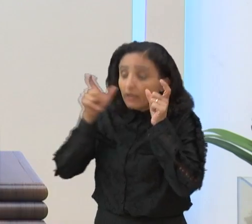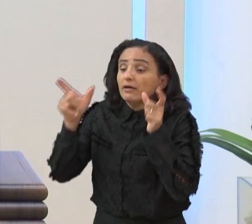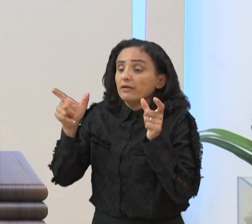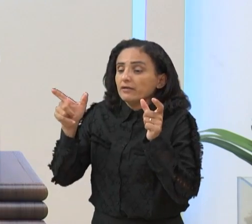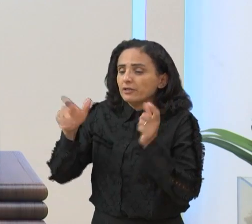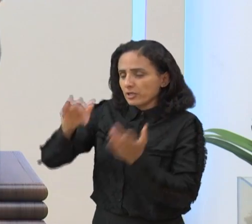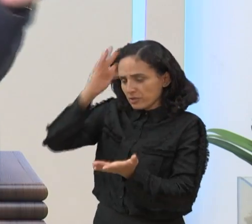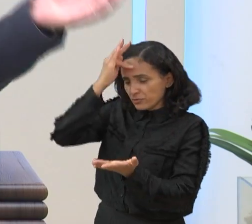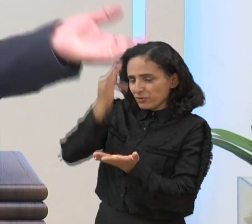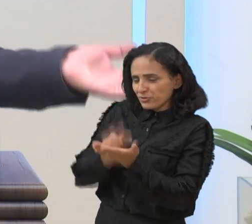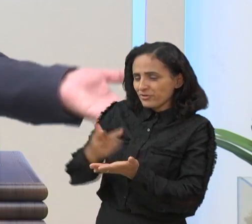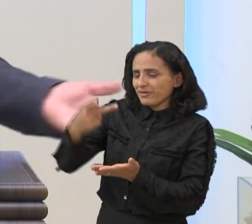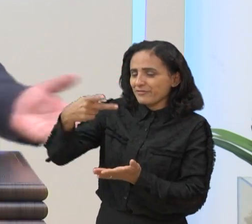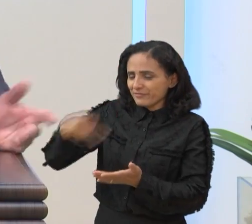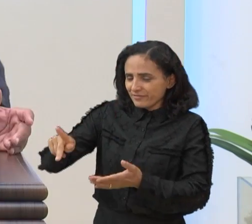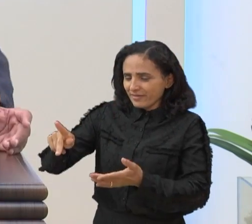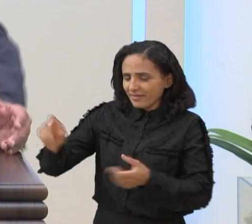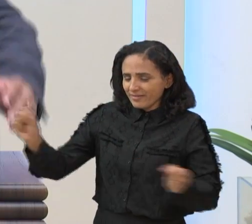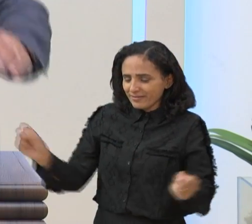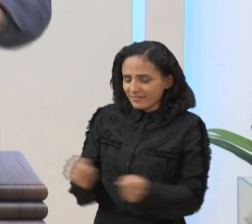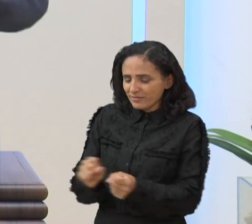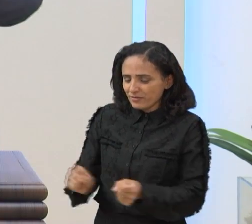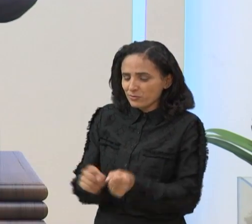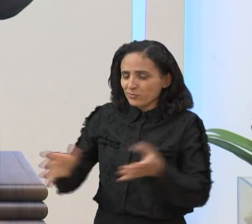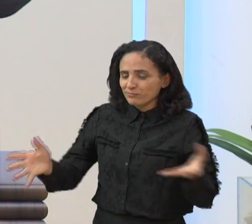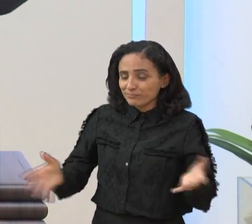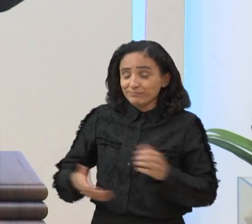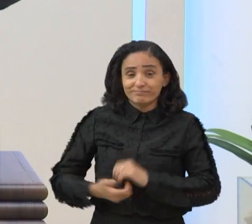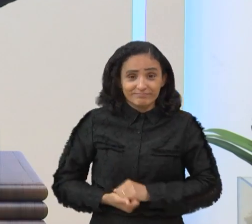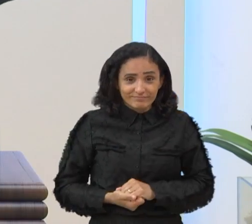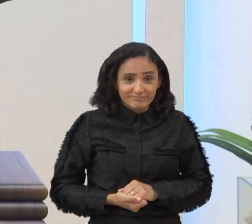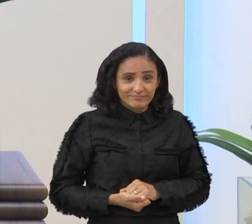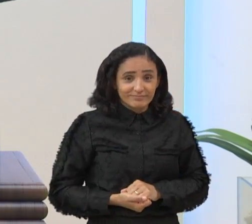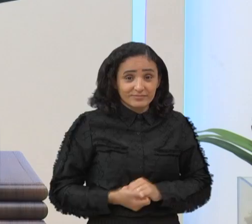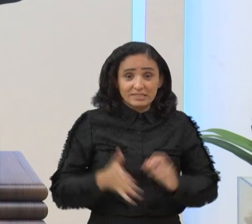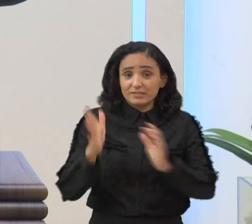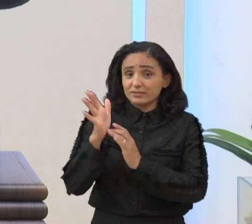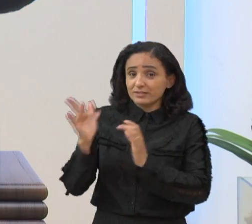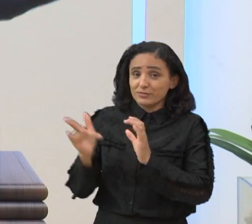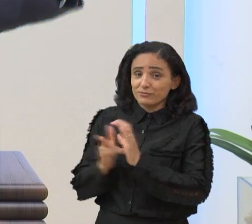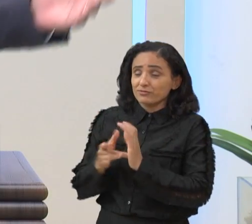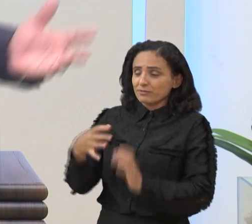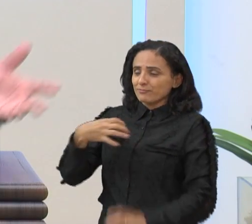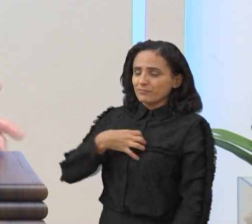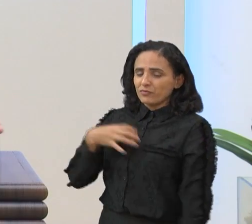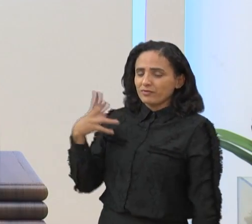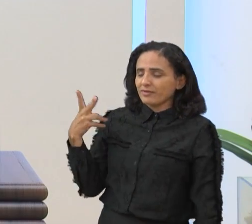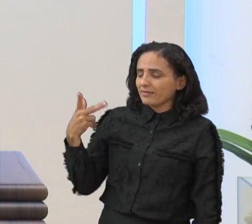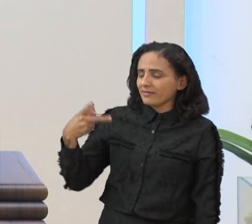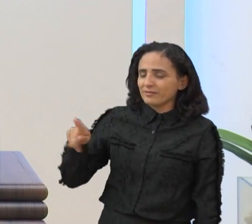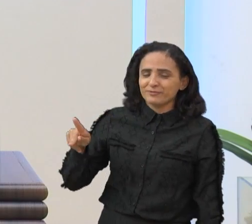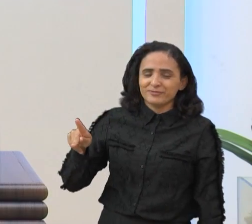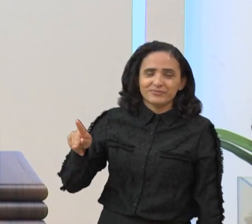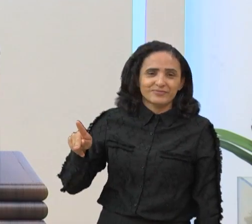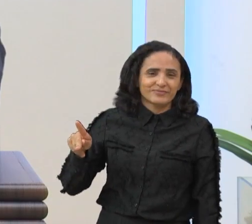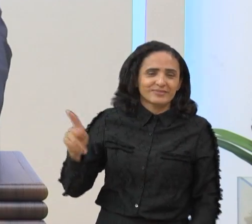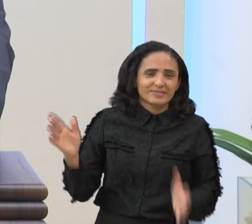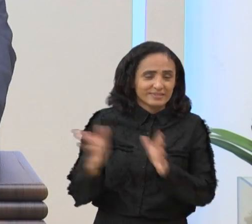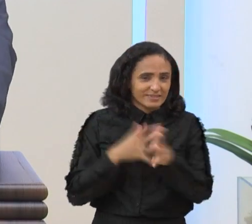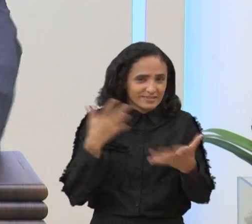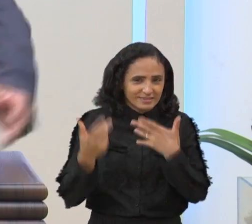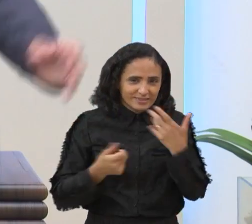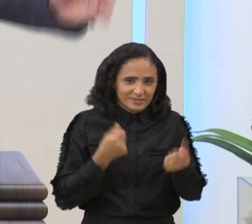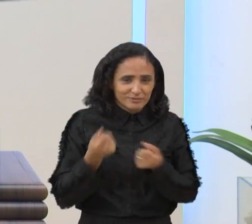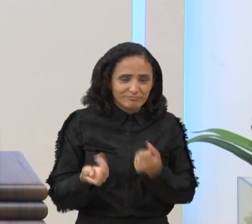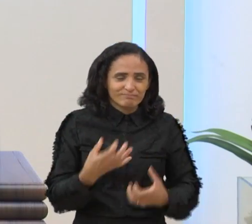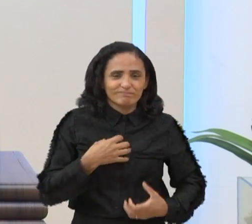vendo. Mas ele quis fazer diferente. Ele tem maneiras diferentes de trabalhar. Aleluia! Oh, como